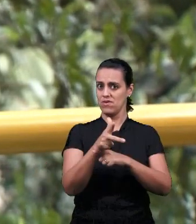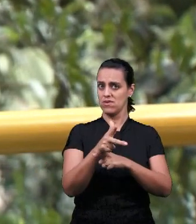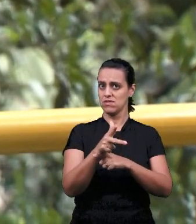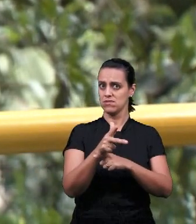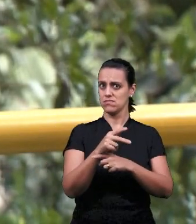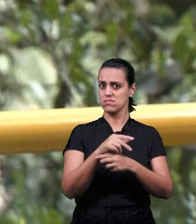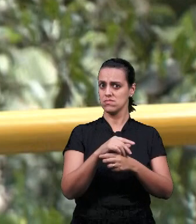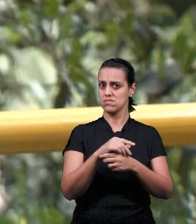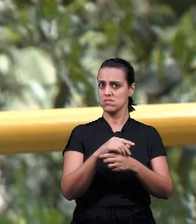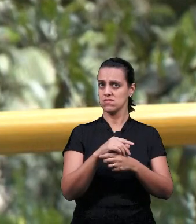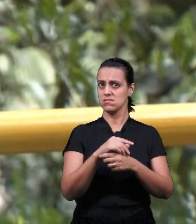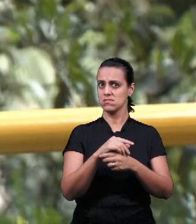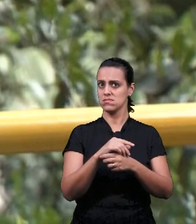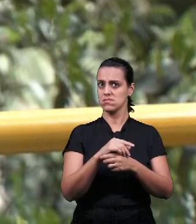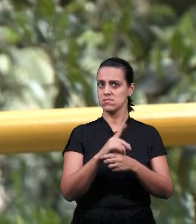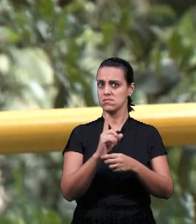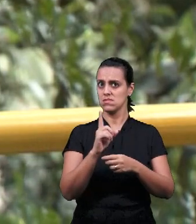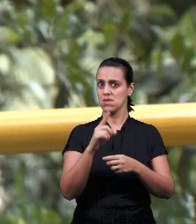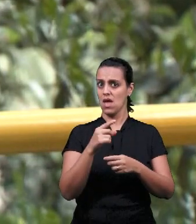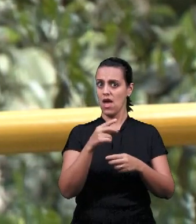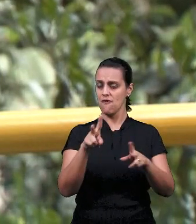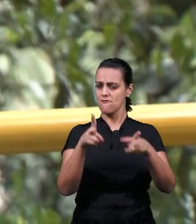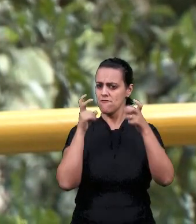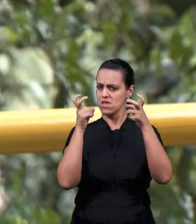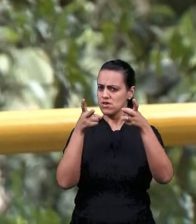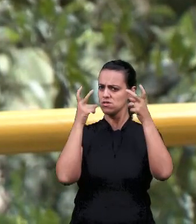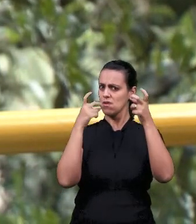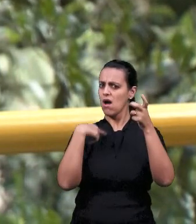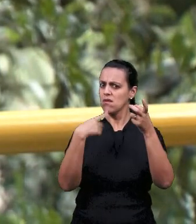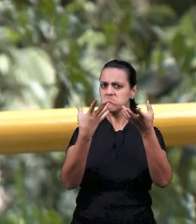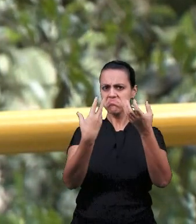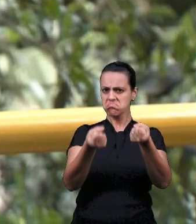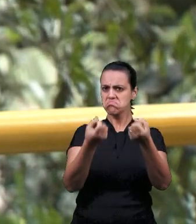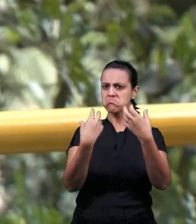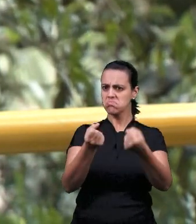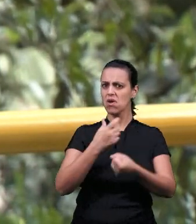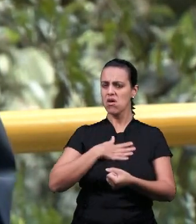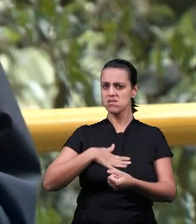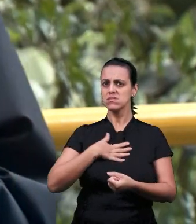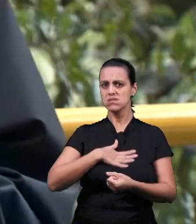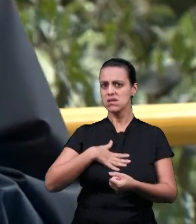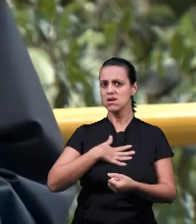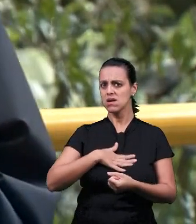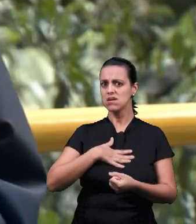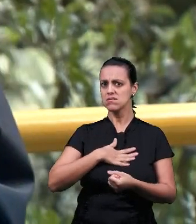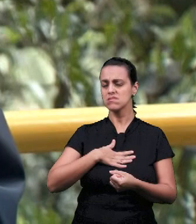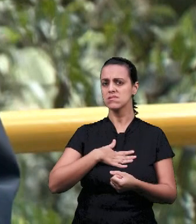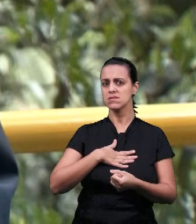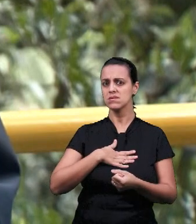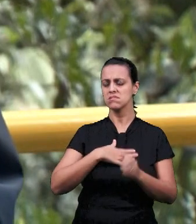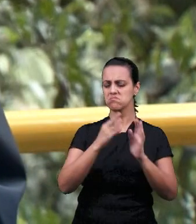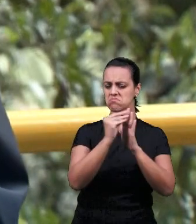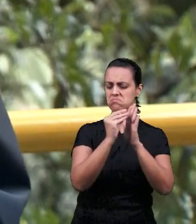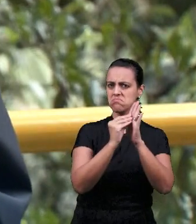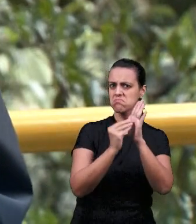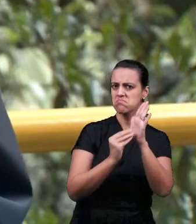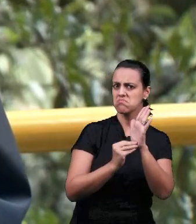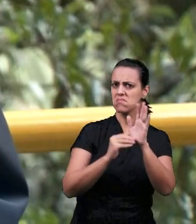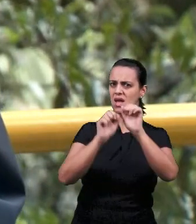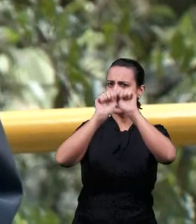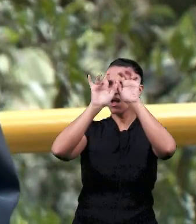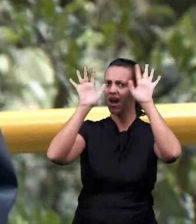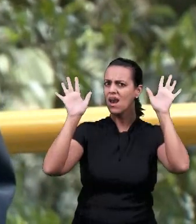muito bem resolvidos. São os nossos programas, veja o que o Globo está dizendo. É mensagem clara e